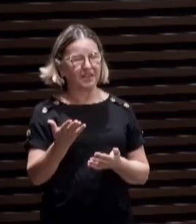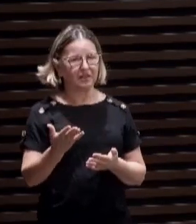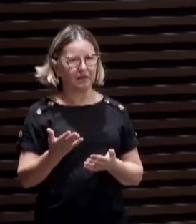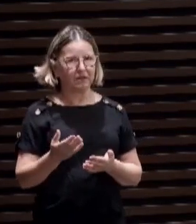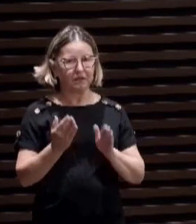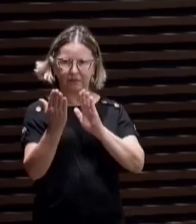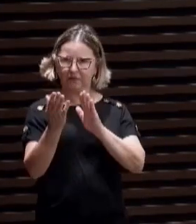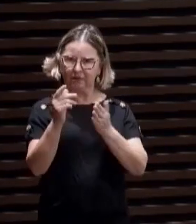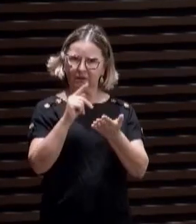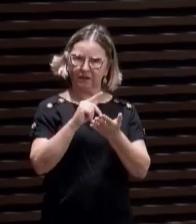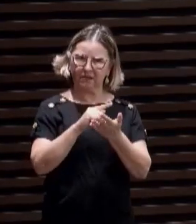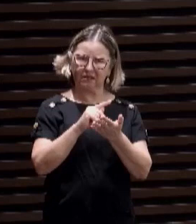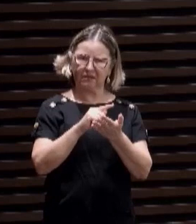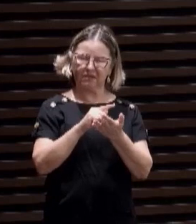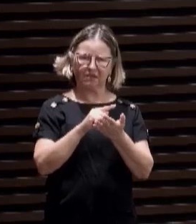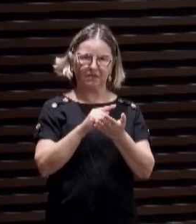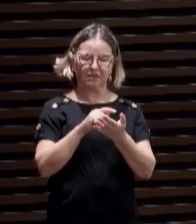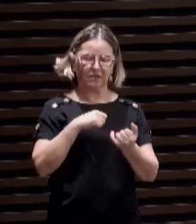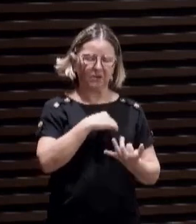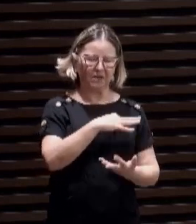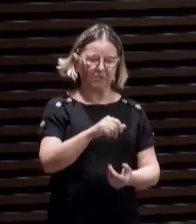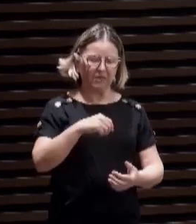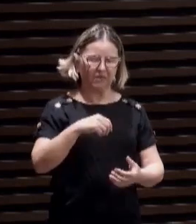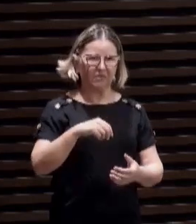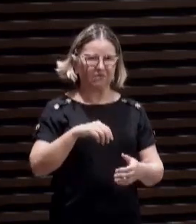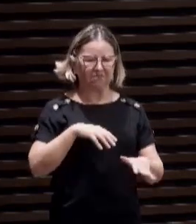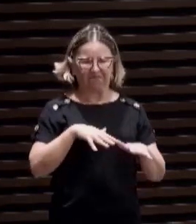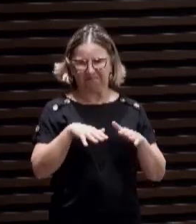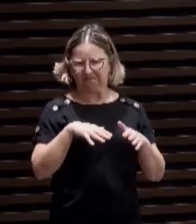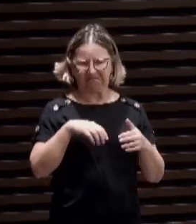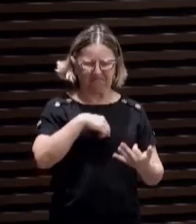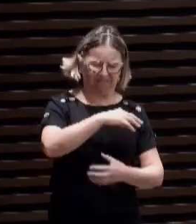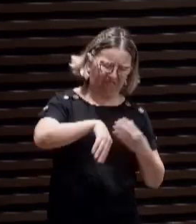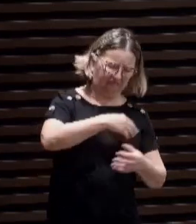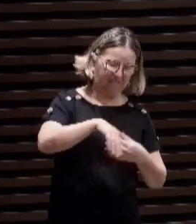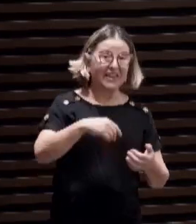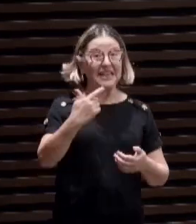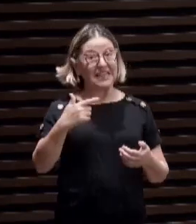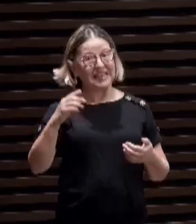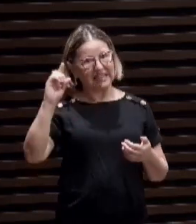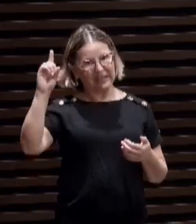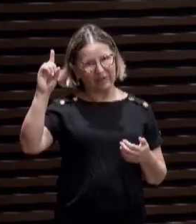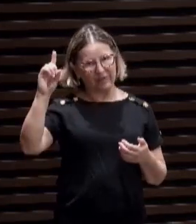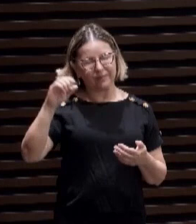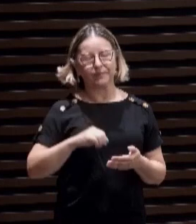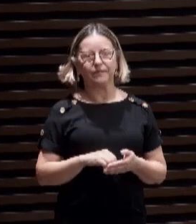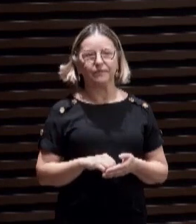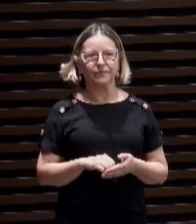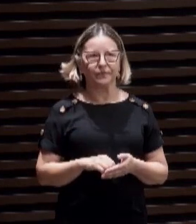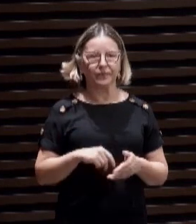realidade de um mundo caótico sem Deus. Como alguém já disse, as pessoas estão fugindo